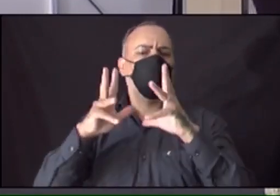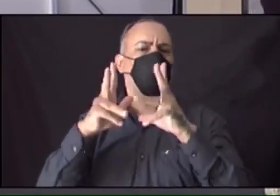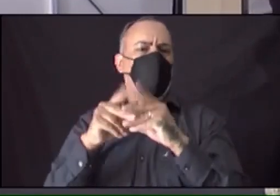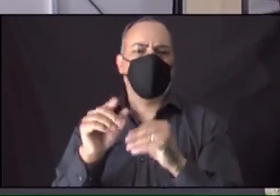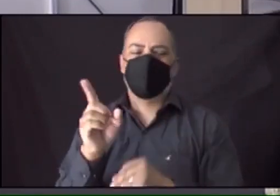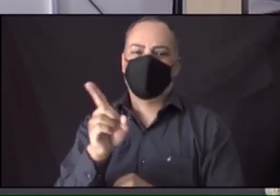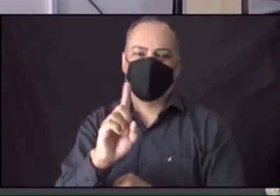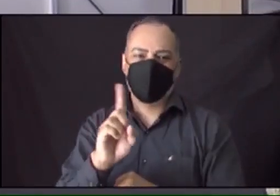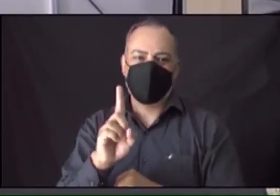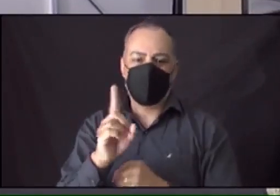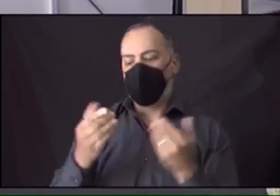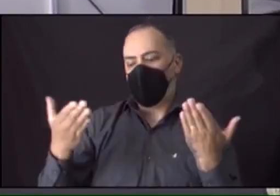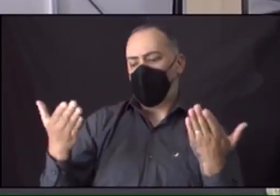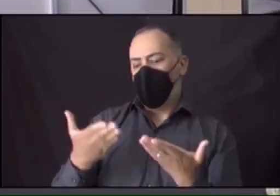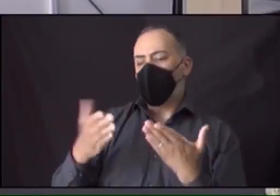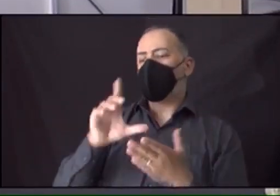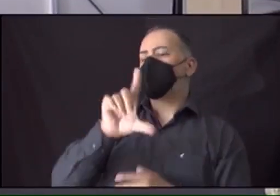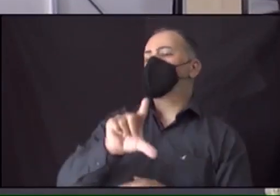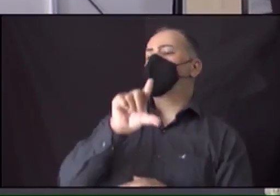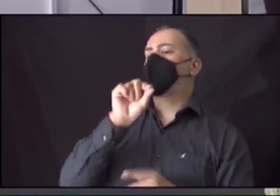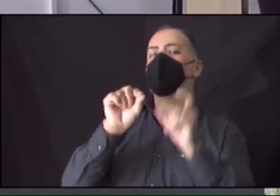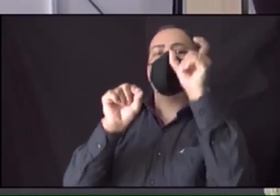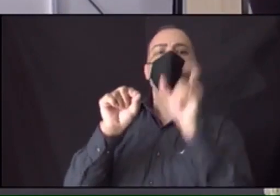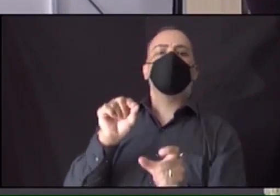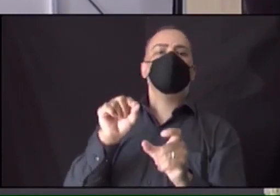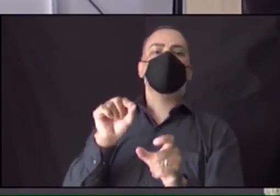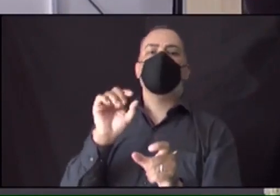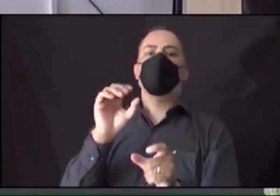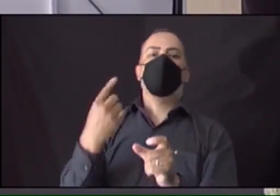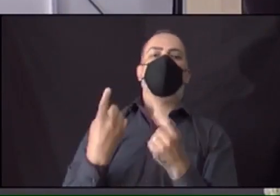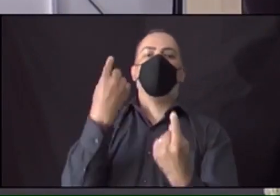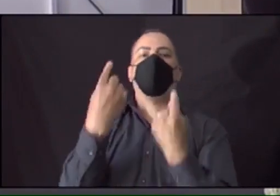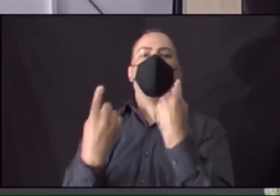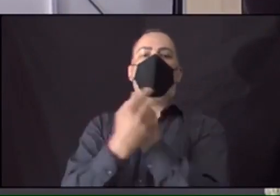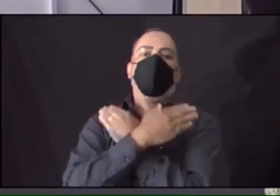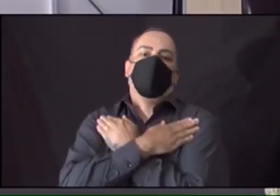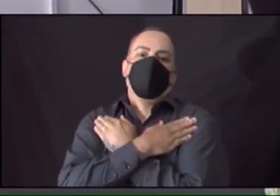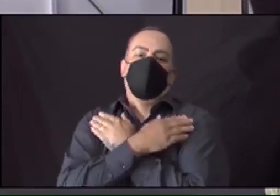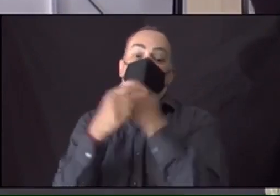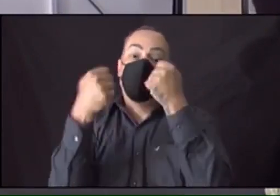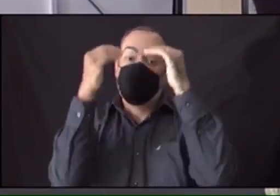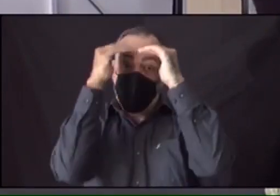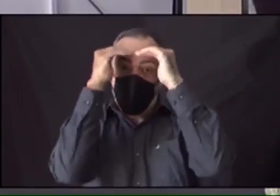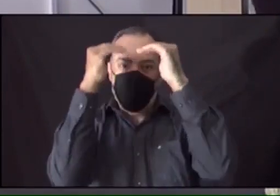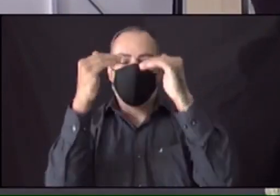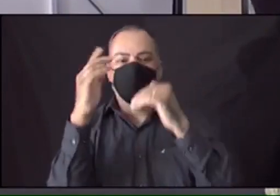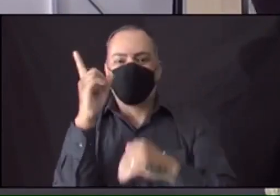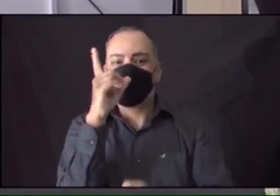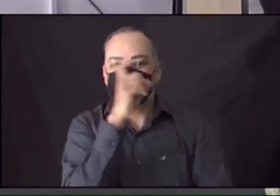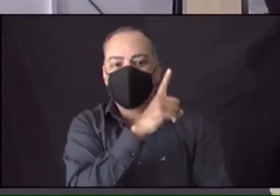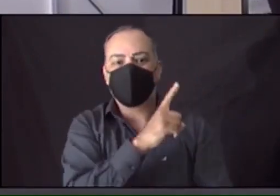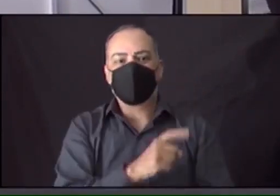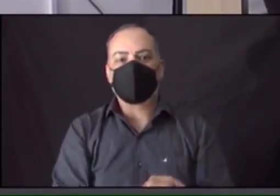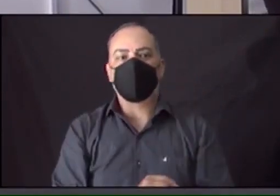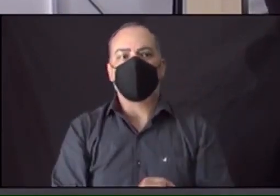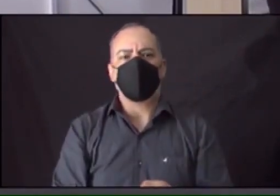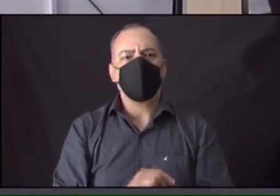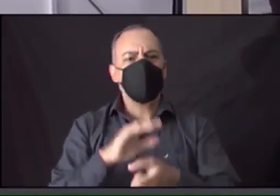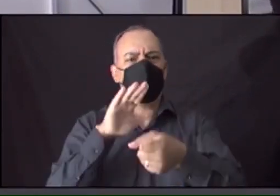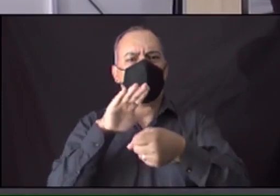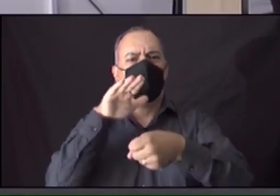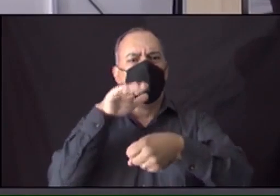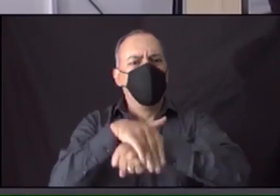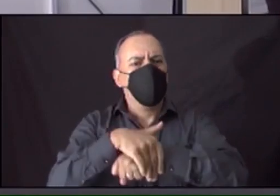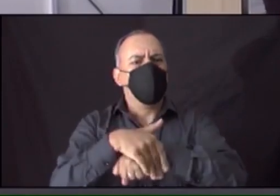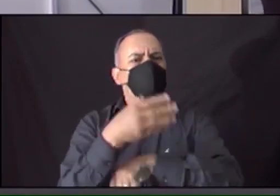assim, não, hoje vou escolher quem vai, quem não vai. Nós atendemos critérios técnicos que para nós é muito difícil. Quantas noites,